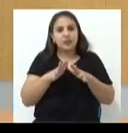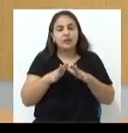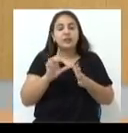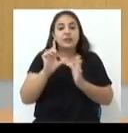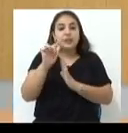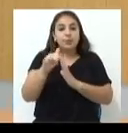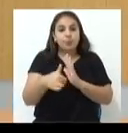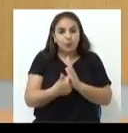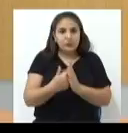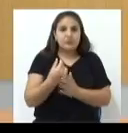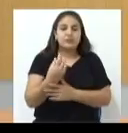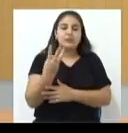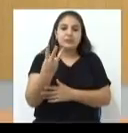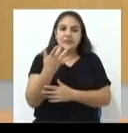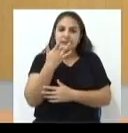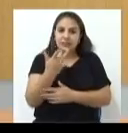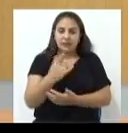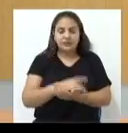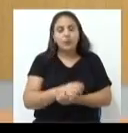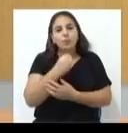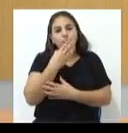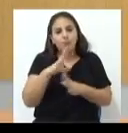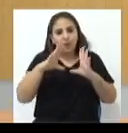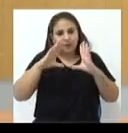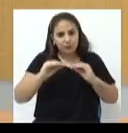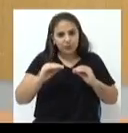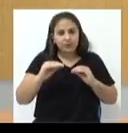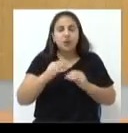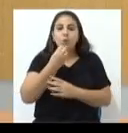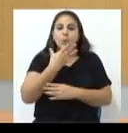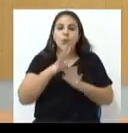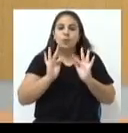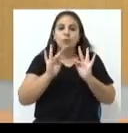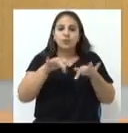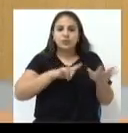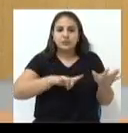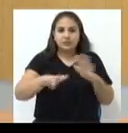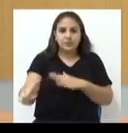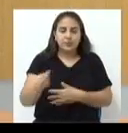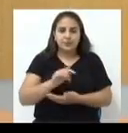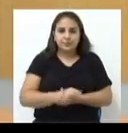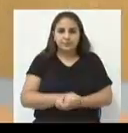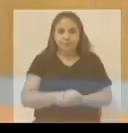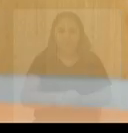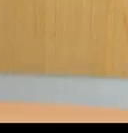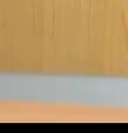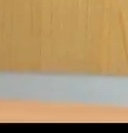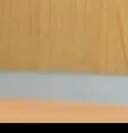partir das 15 horas. Uma boa noite e um ótimo final de semana.